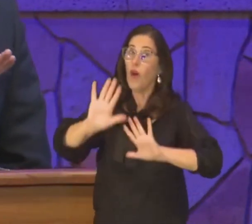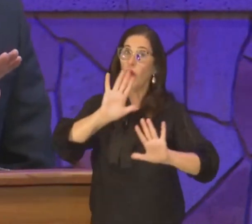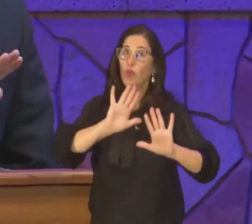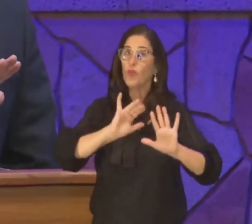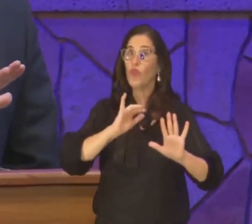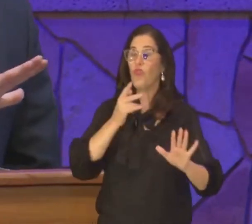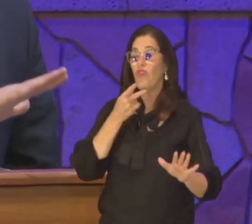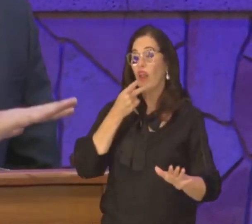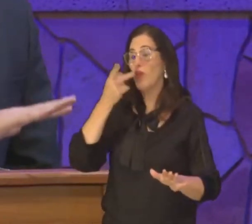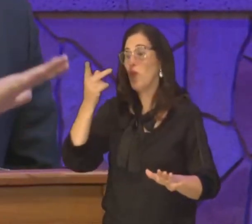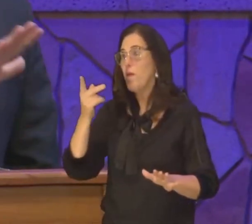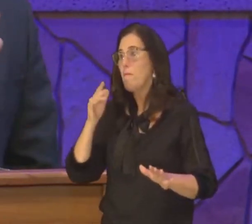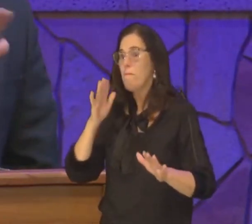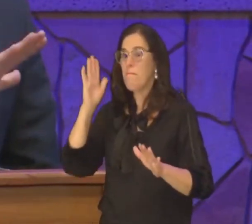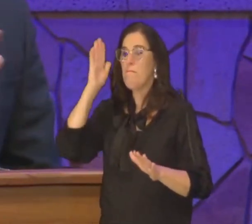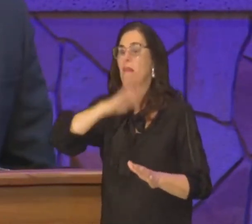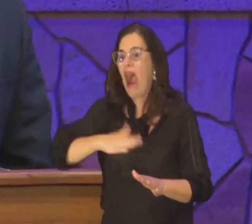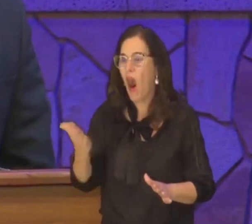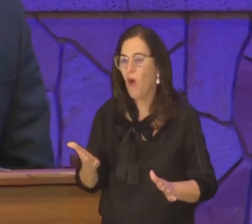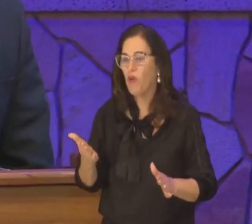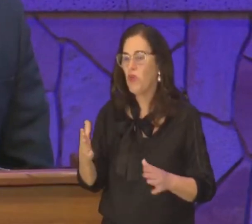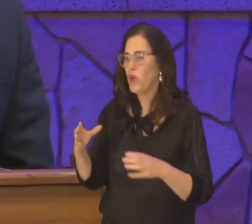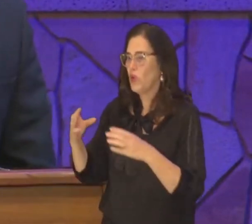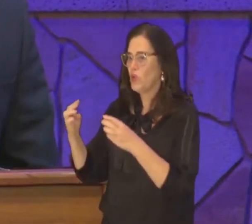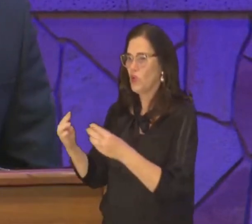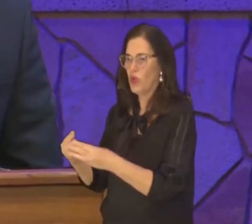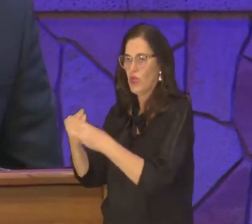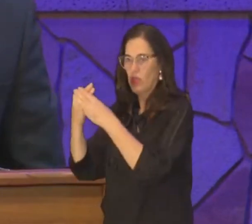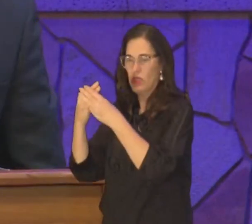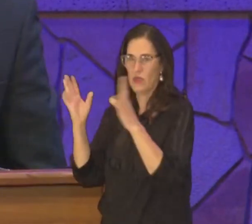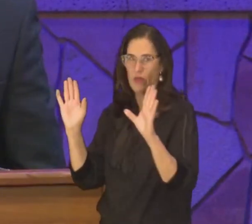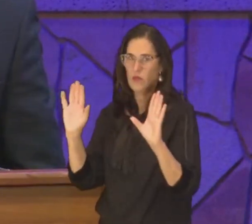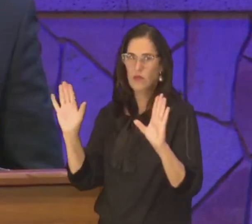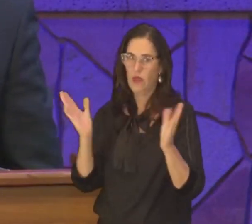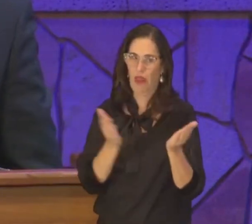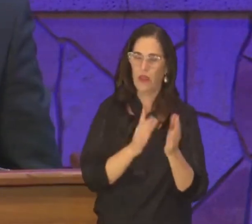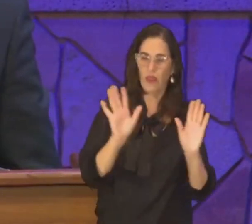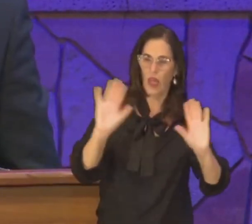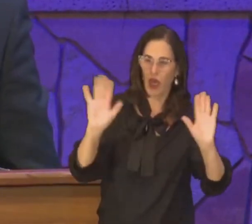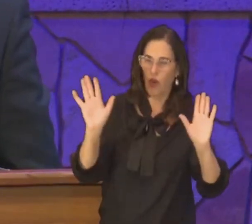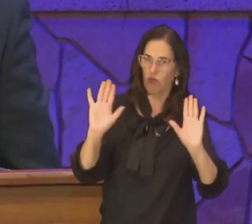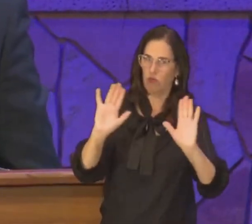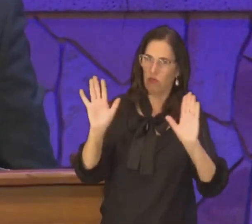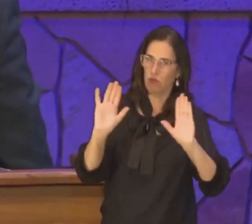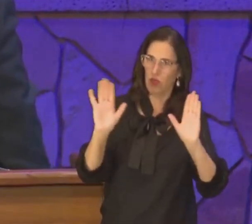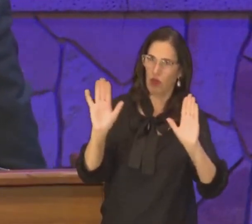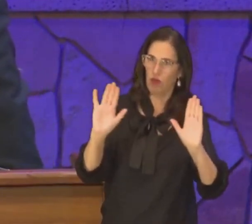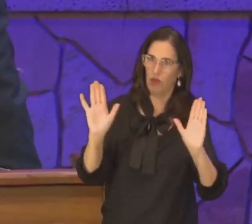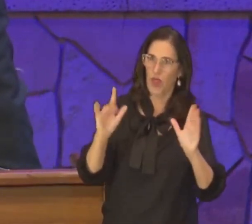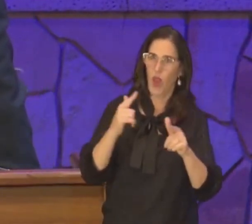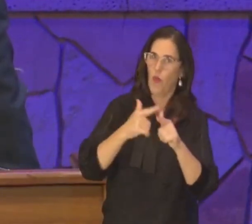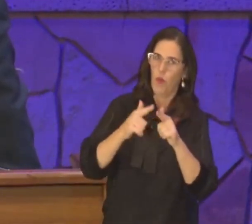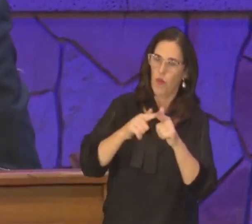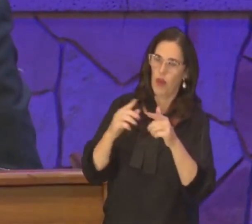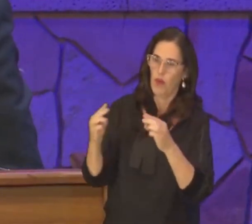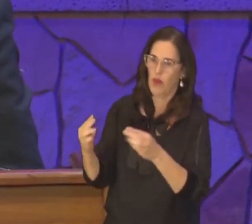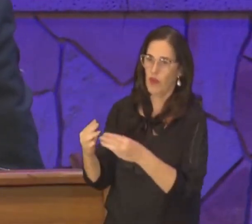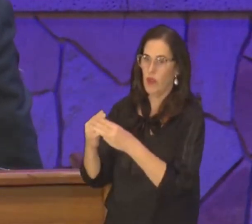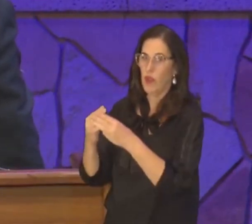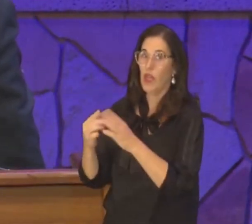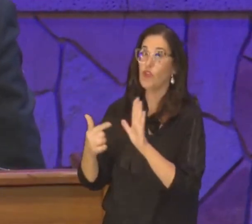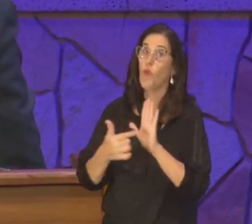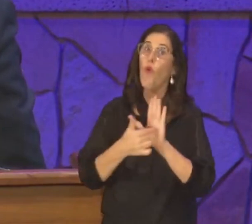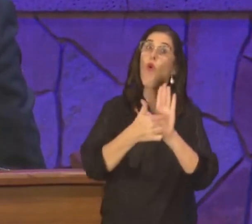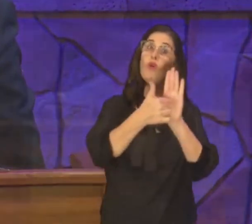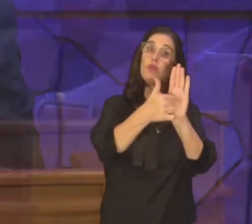falando que... a minha questão aqui não é essa, tá, irmão? Não estou aqui dizendo, e o meu problema com os judeus, eu estou